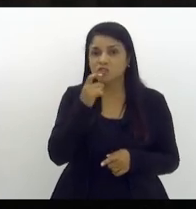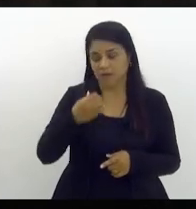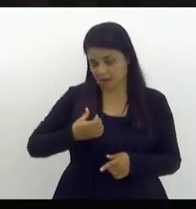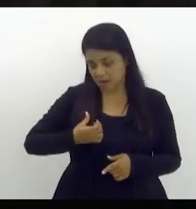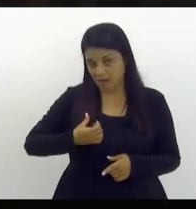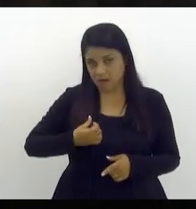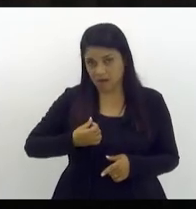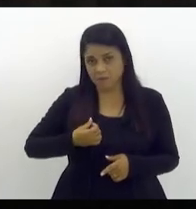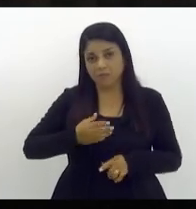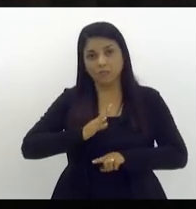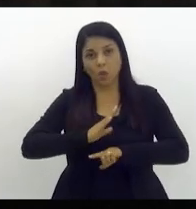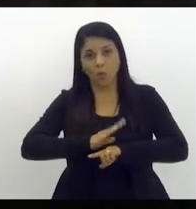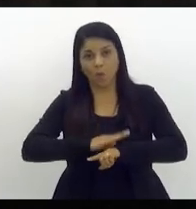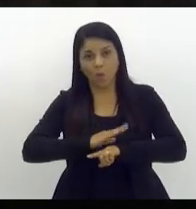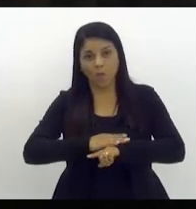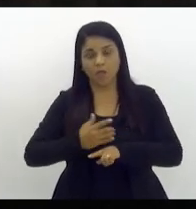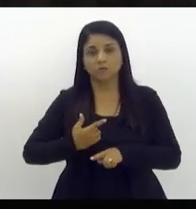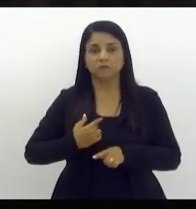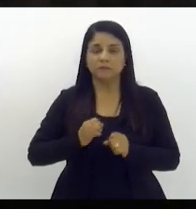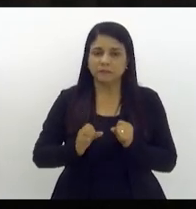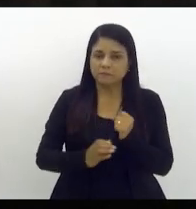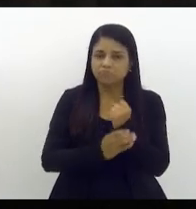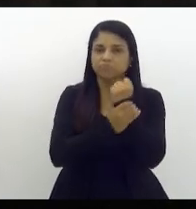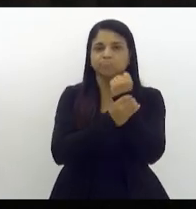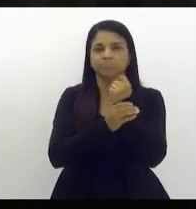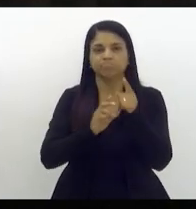os momentos que resguarda a garantia dos